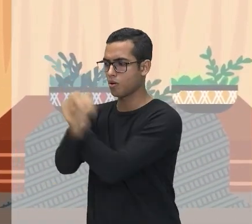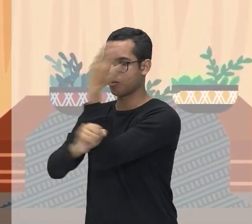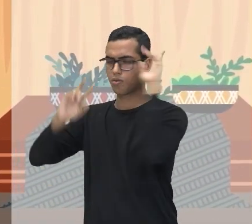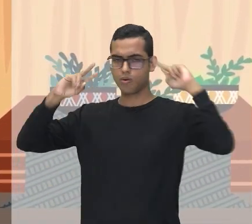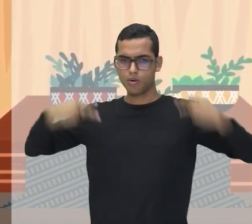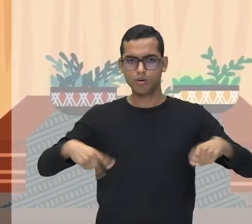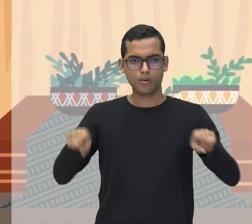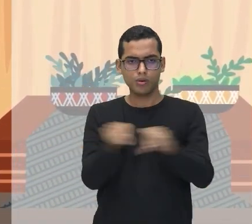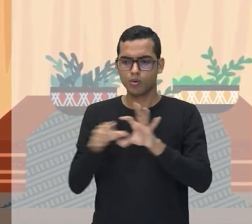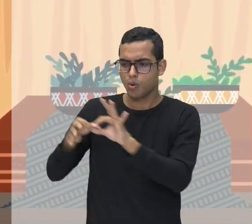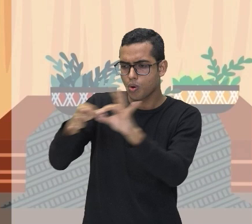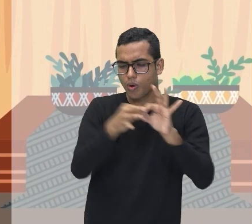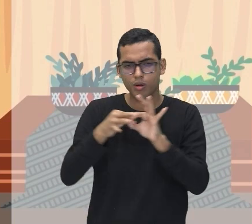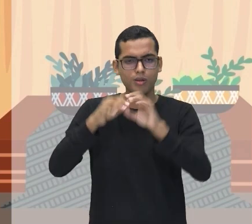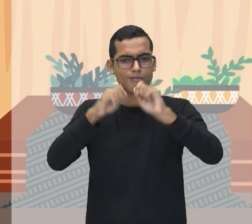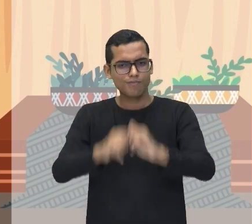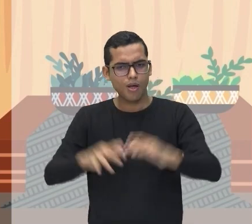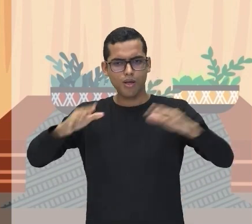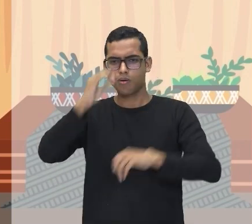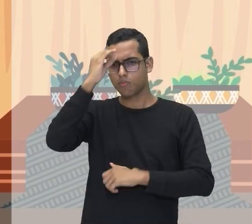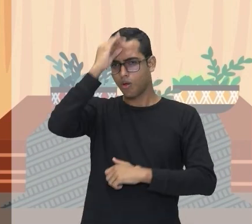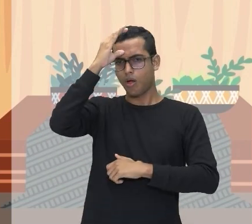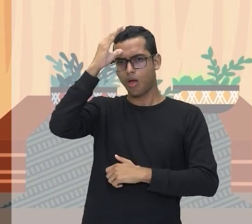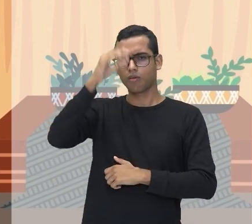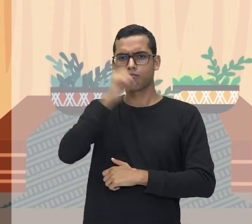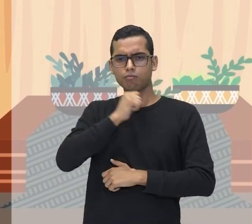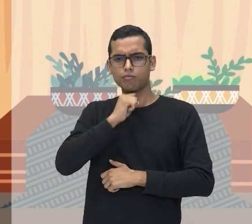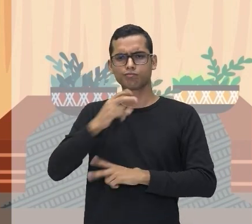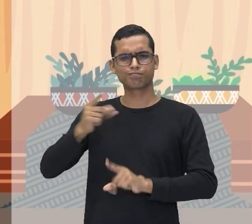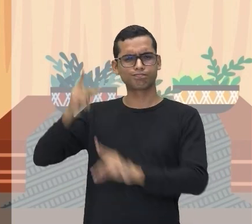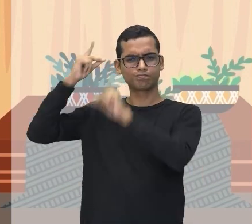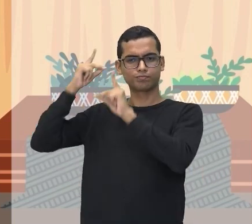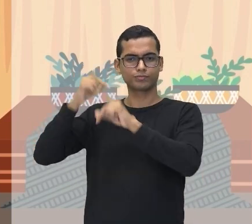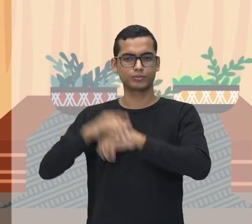viva a magia e a sabedoria dos antigos.